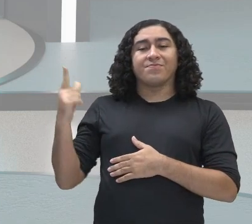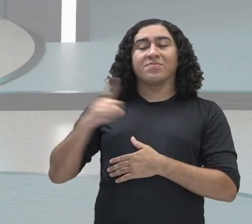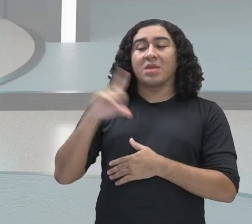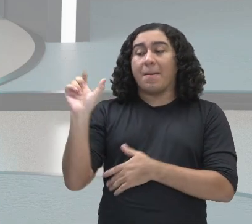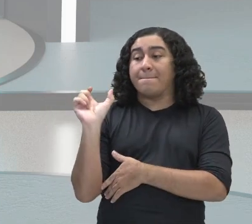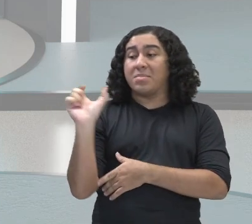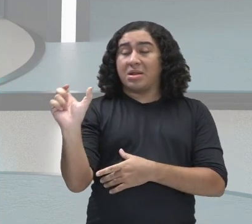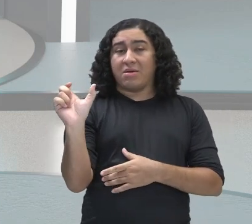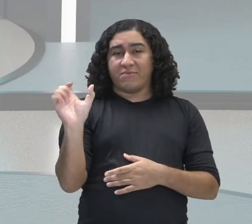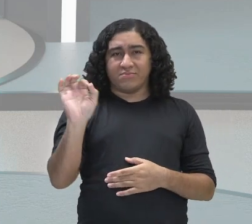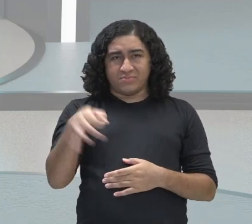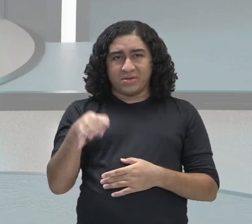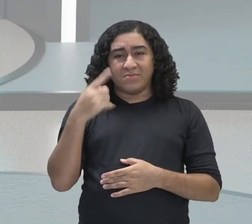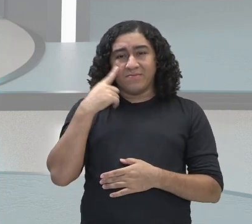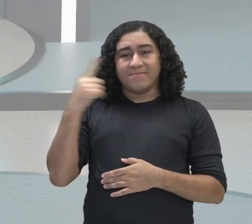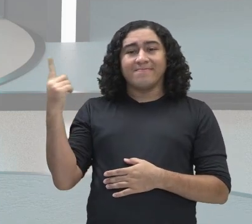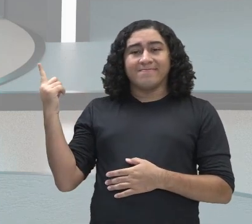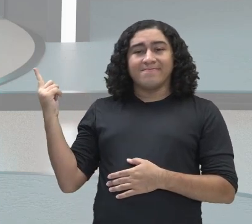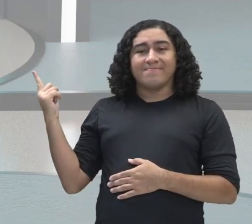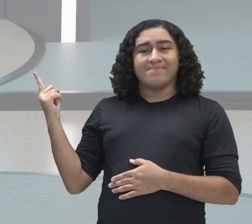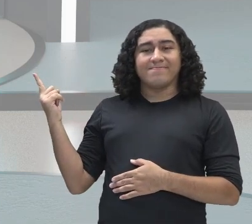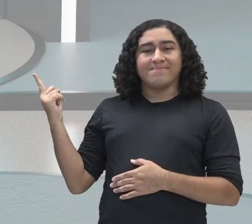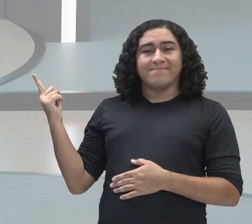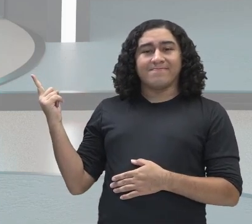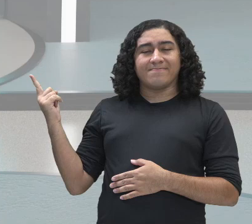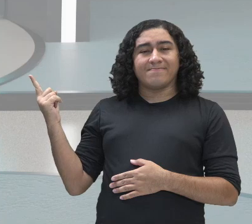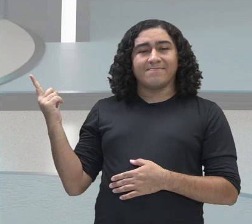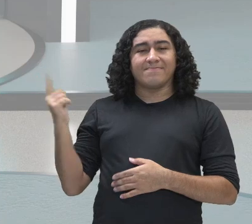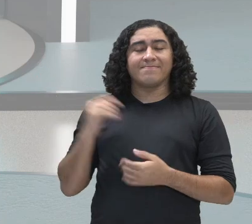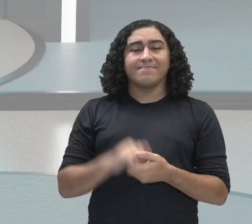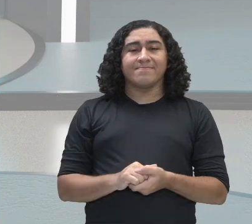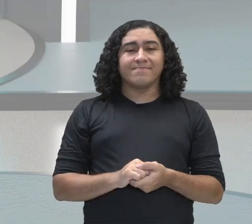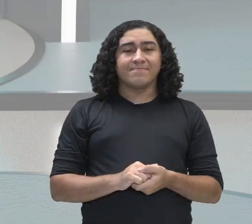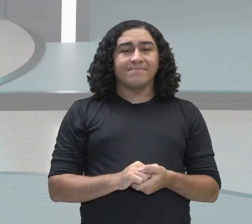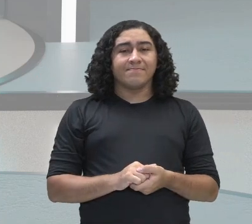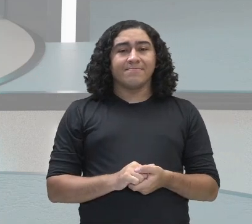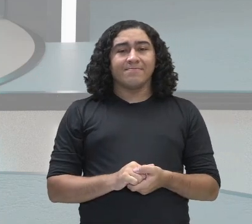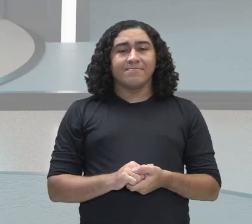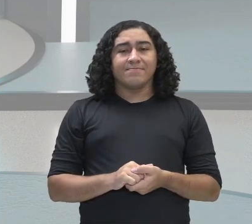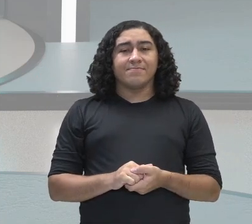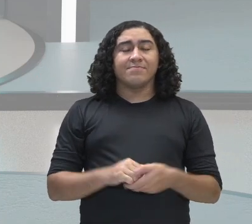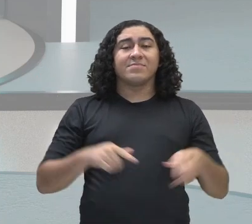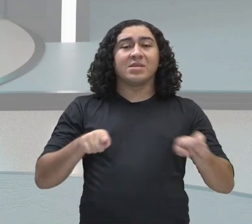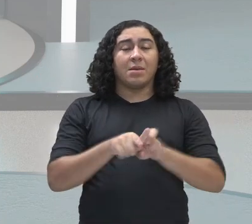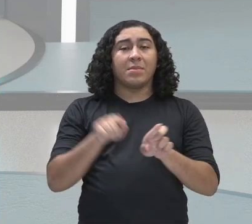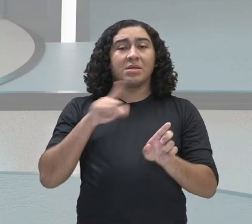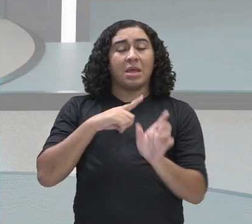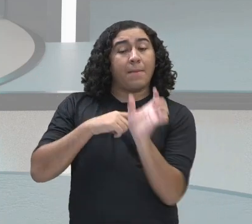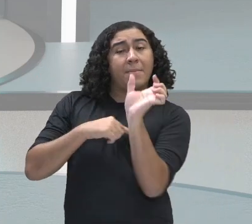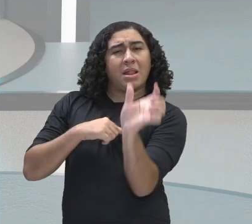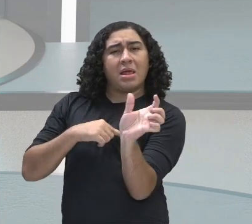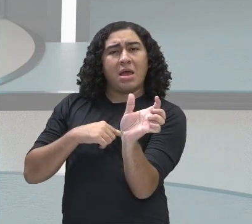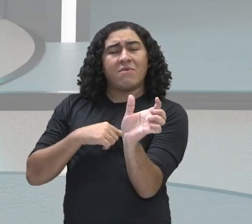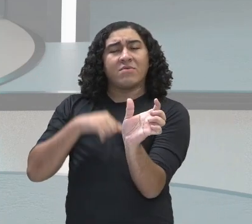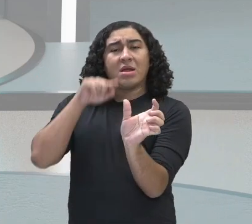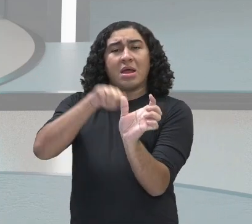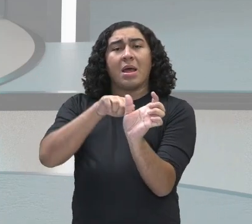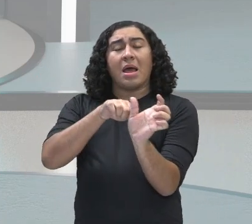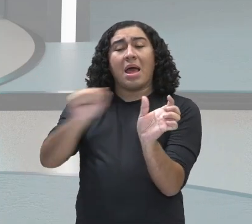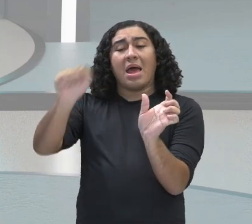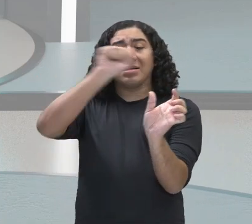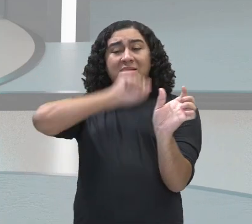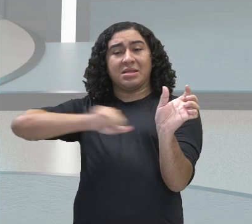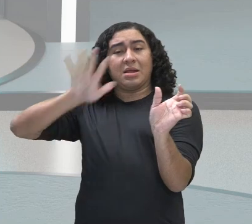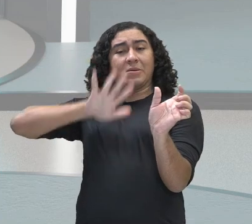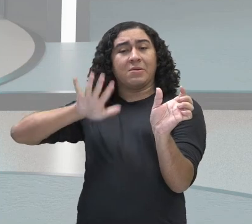palavra, multiculturalism, e ao lado aqui, né, atrás dessa palavra, você tem uma imagem, não é?